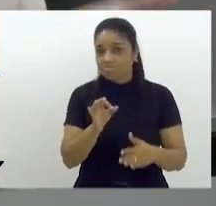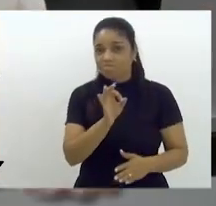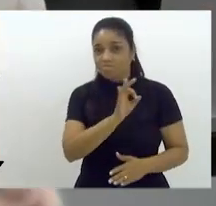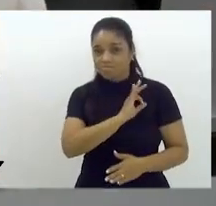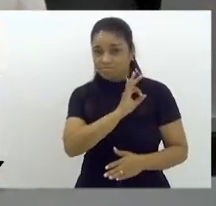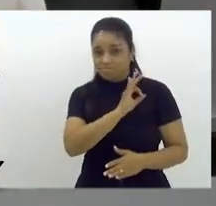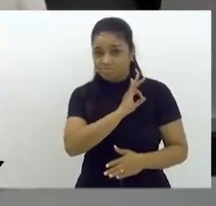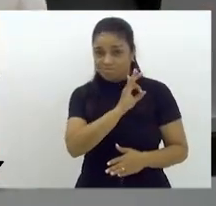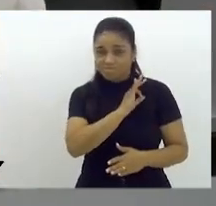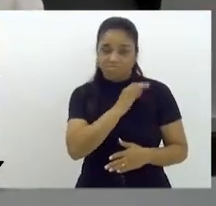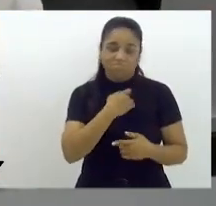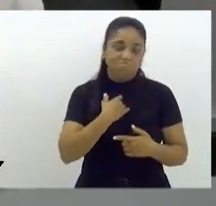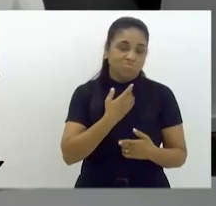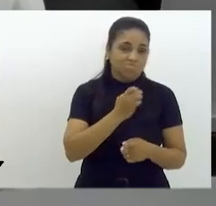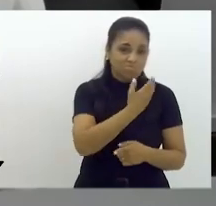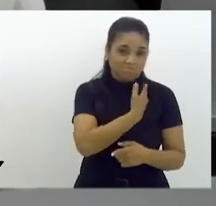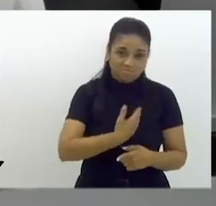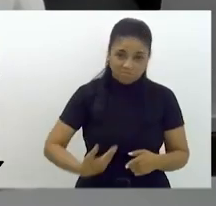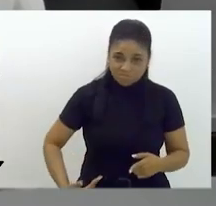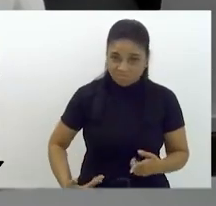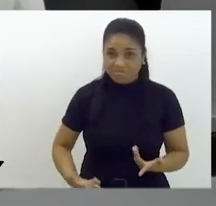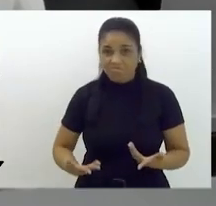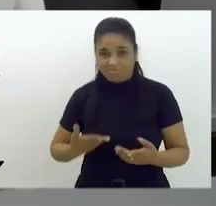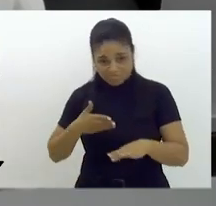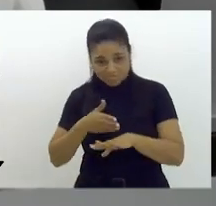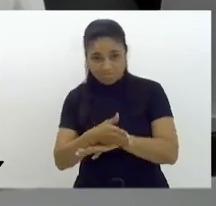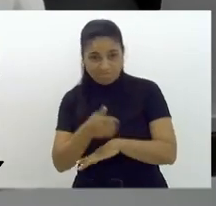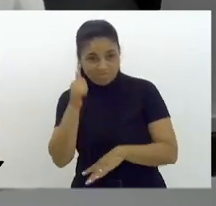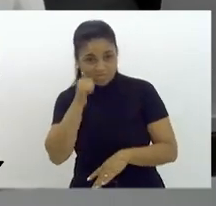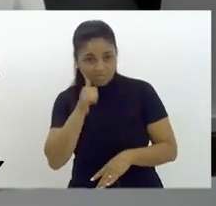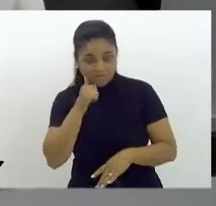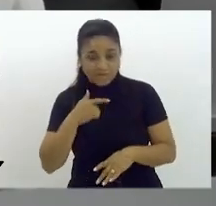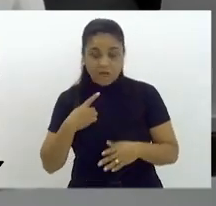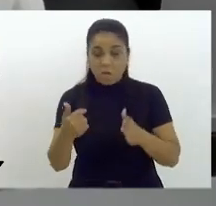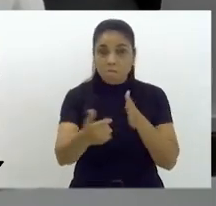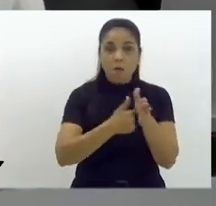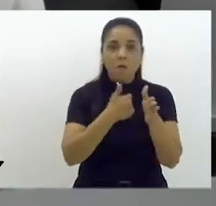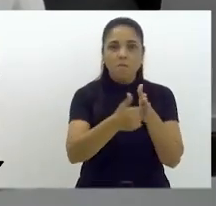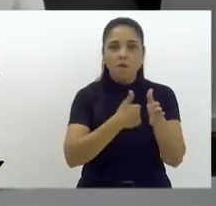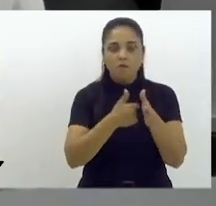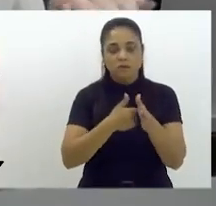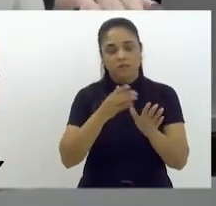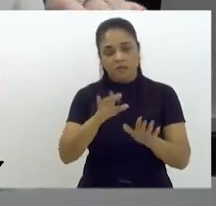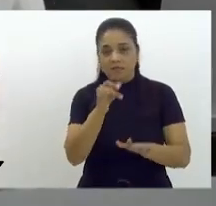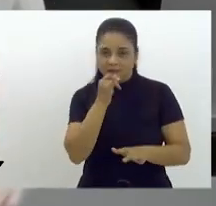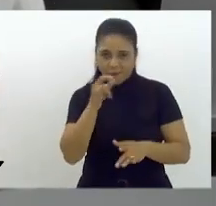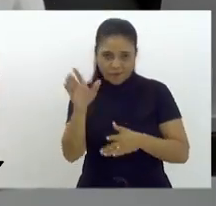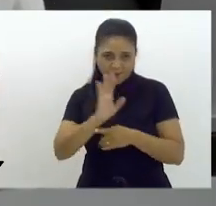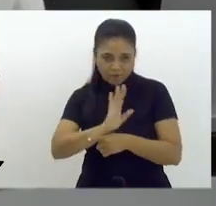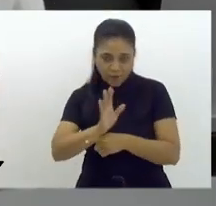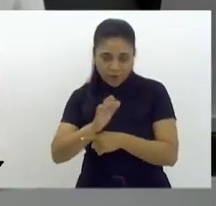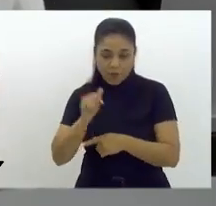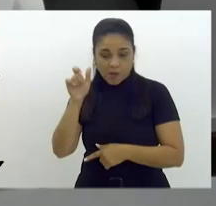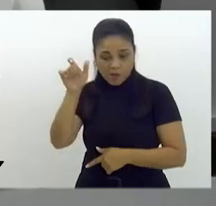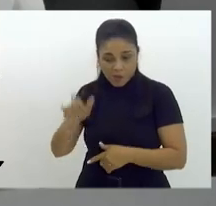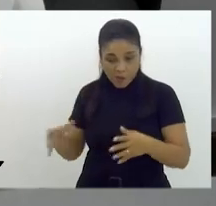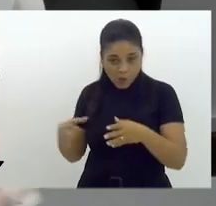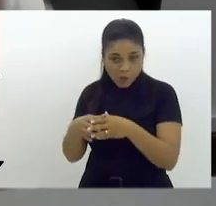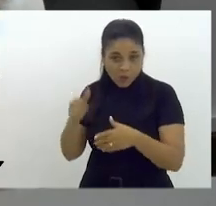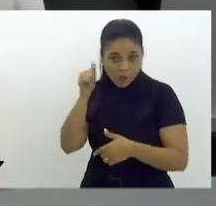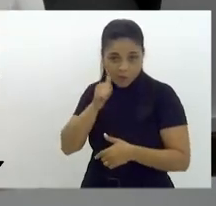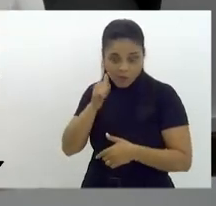estatal que seja qualquer uma instituição e ser questionada Então as meninas entram todas entram de uma forma